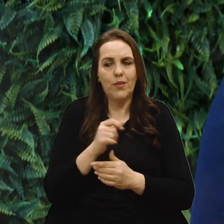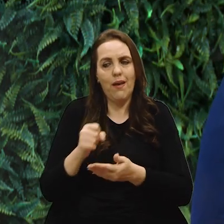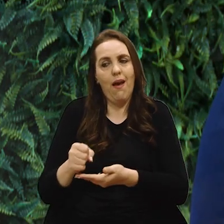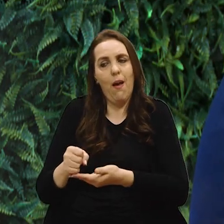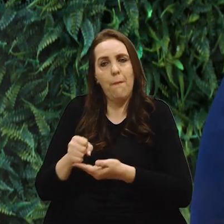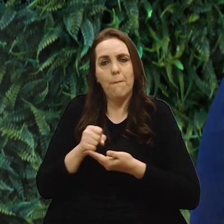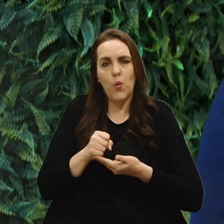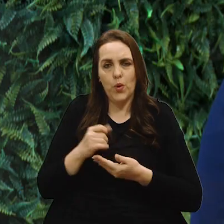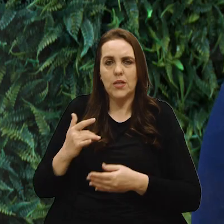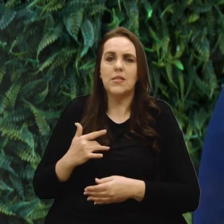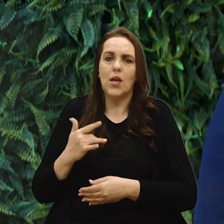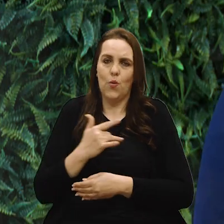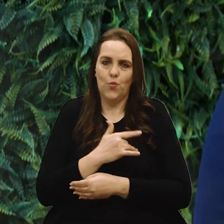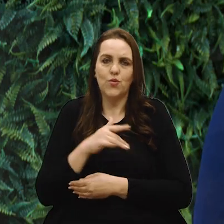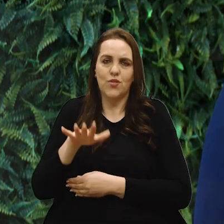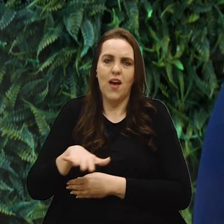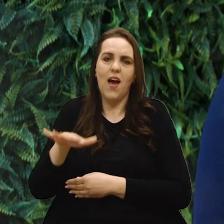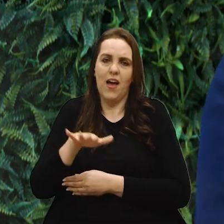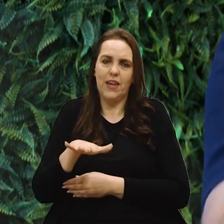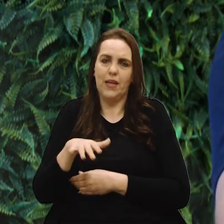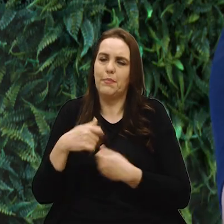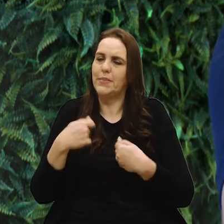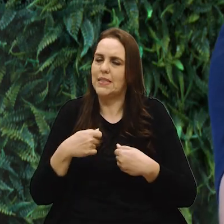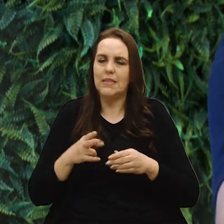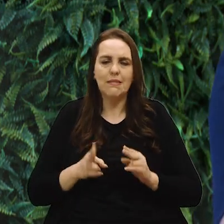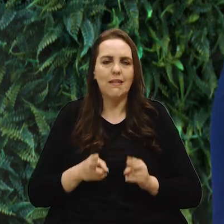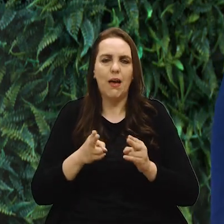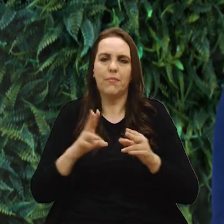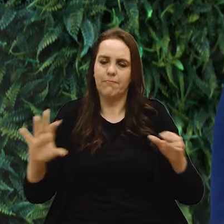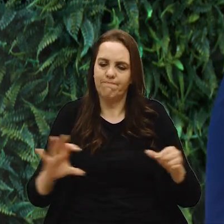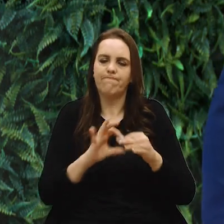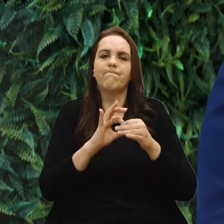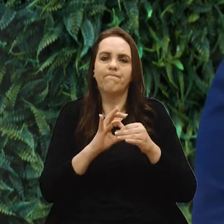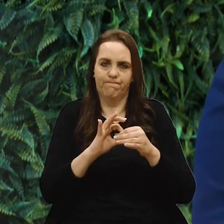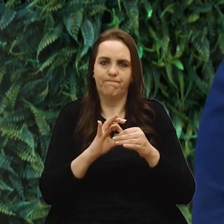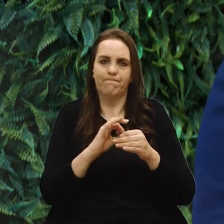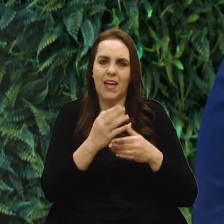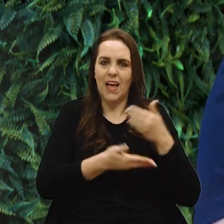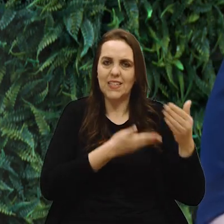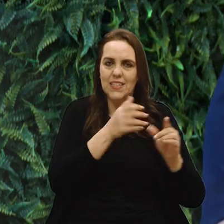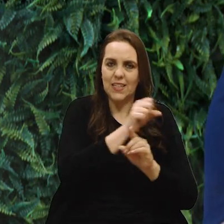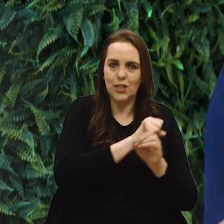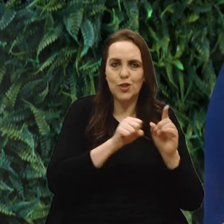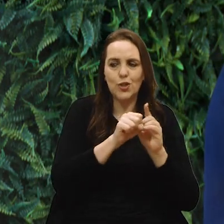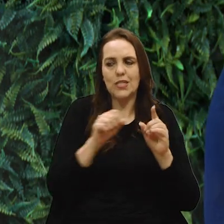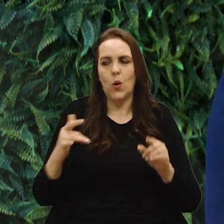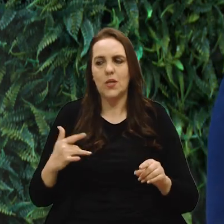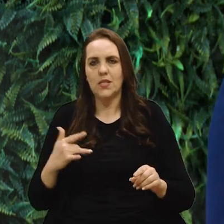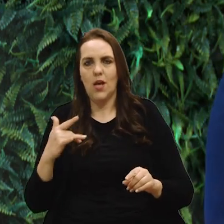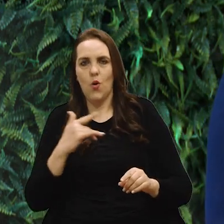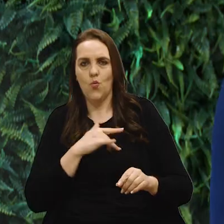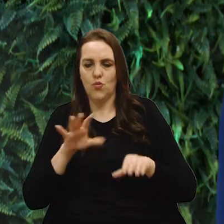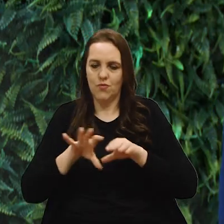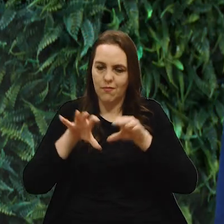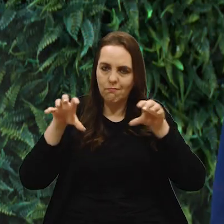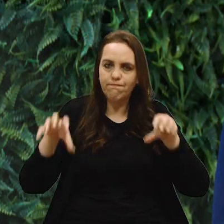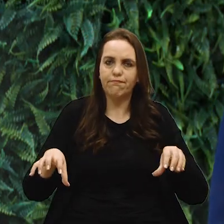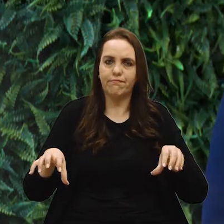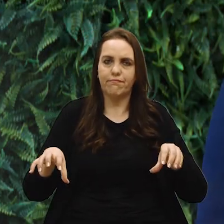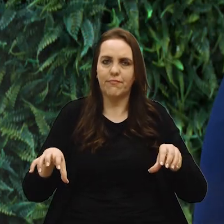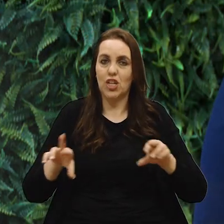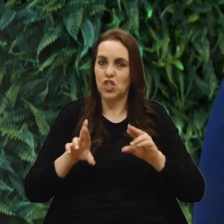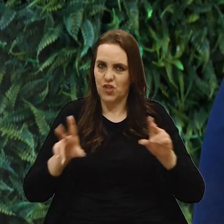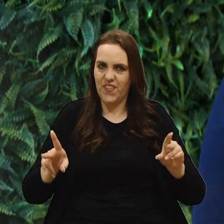o apoio da saúde, tá? Acho que é importante que se diga isso, assim. São políticas distintas, mas são